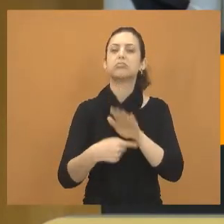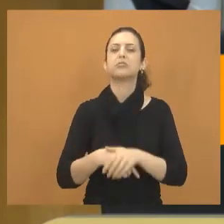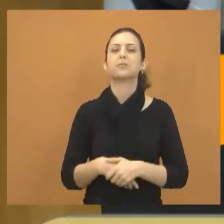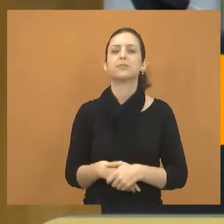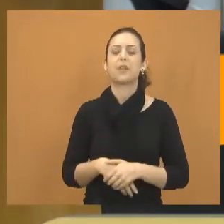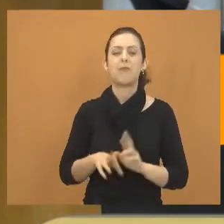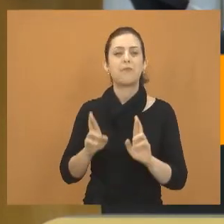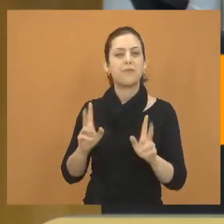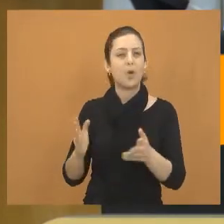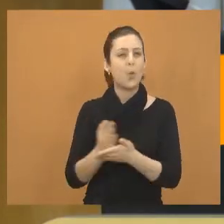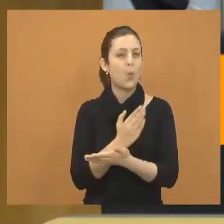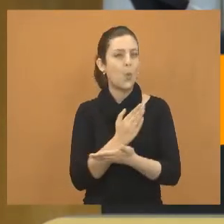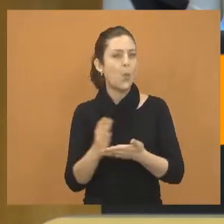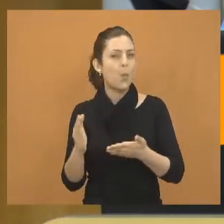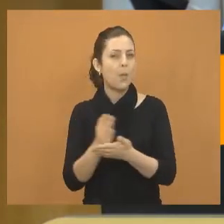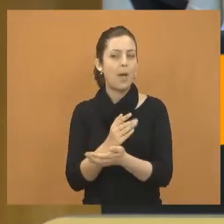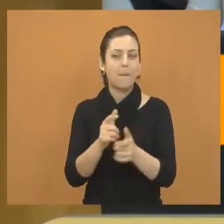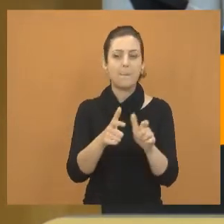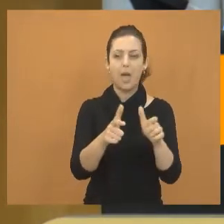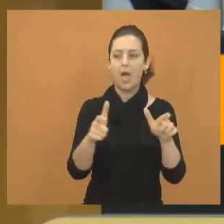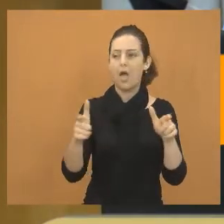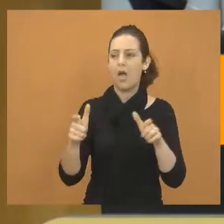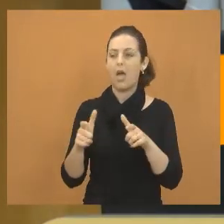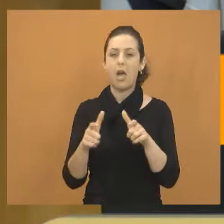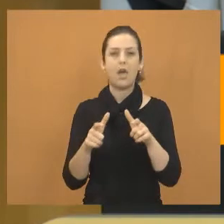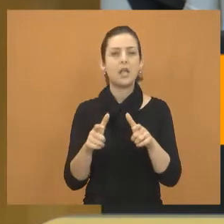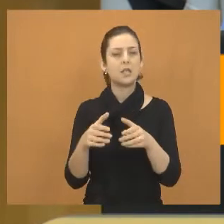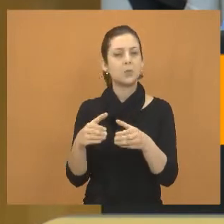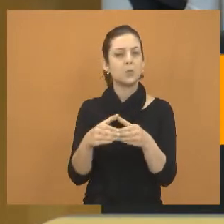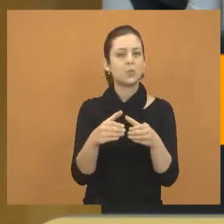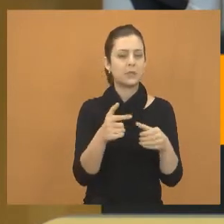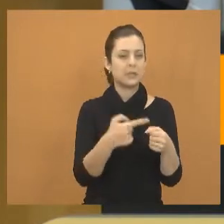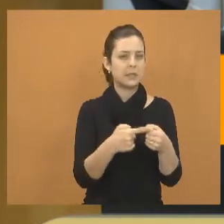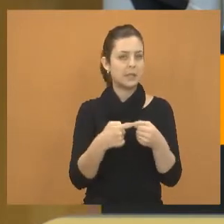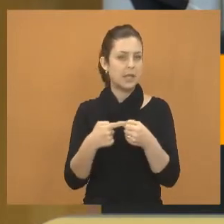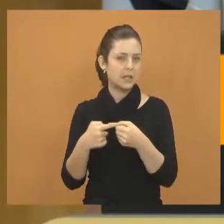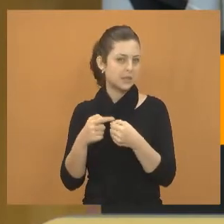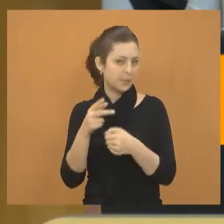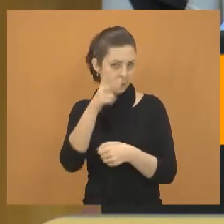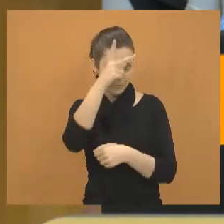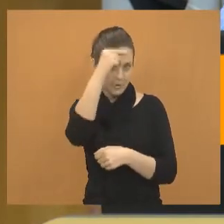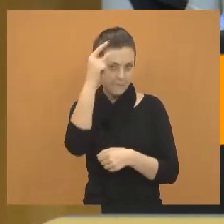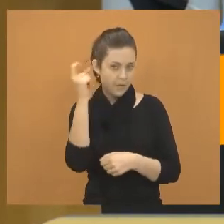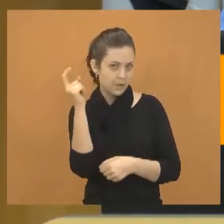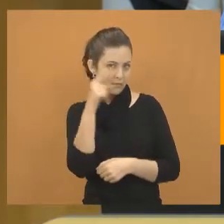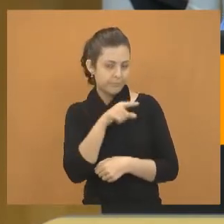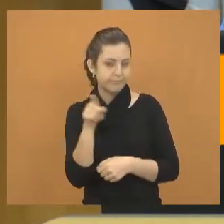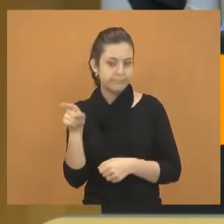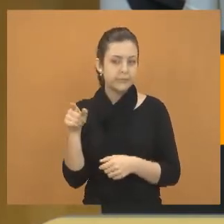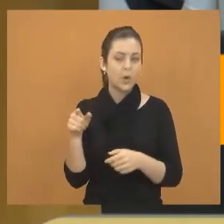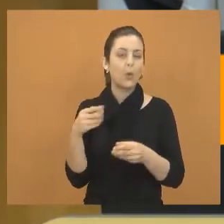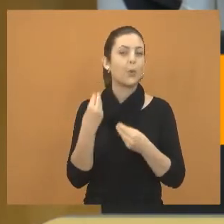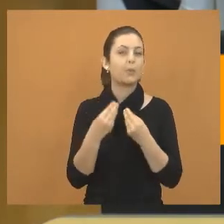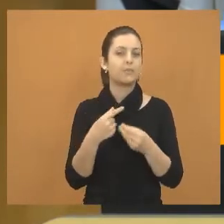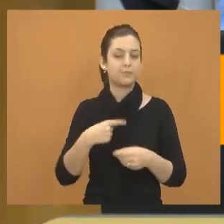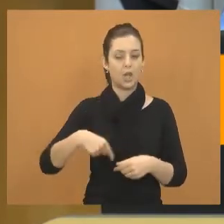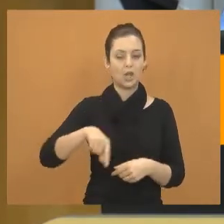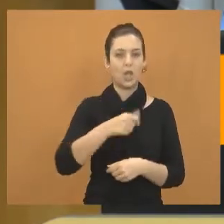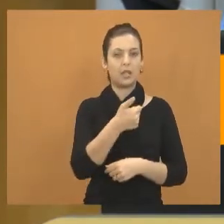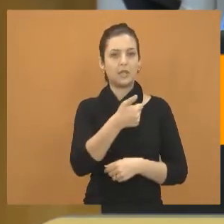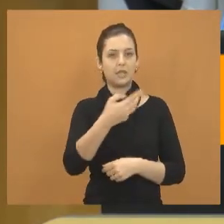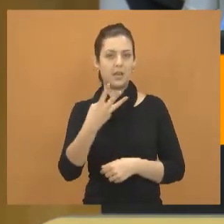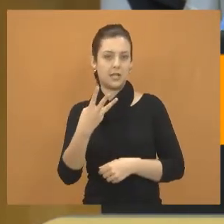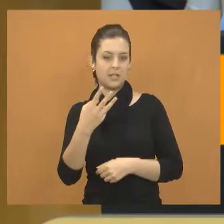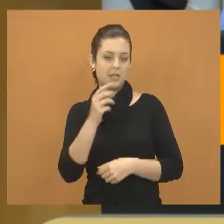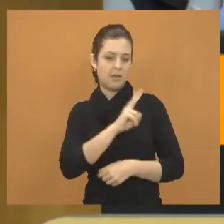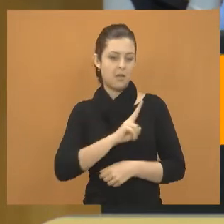Diferentemente da maior parte dos municípios. Porque eu entendo também que o prefeito teria uma dificuldade muito grande. Imagina que nós somos 13